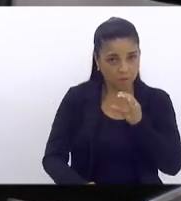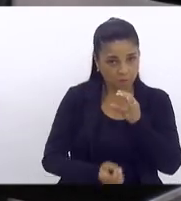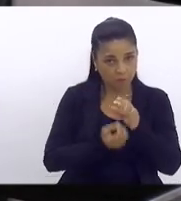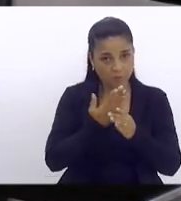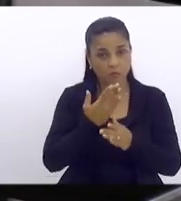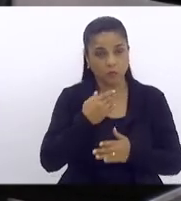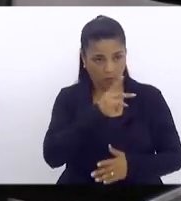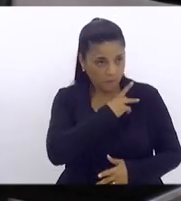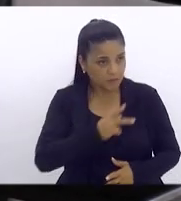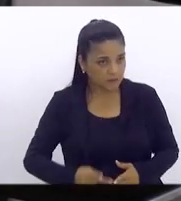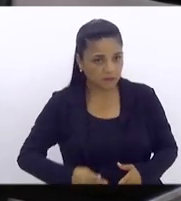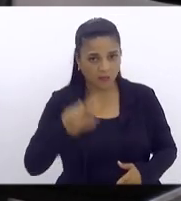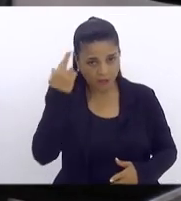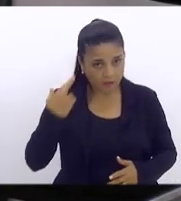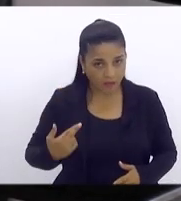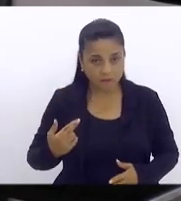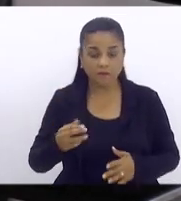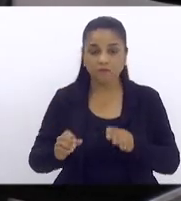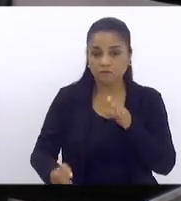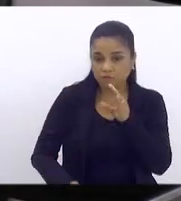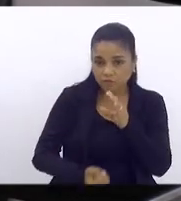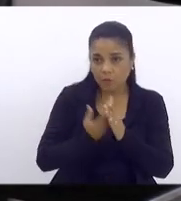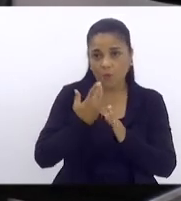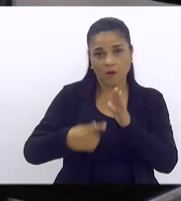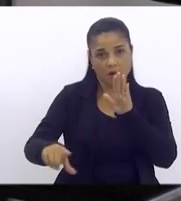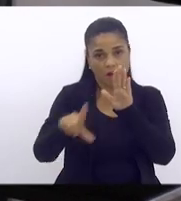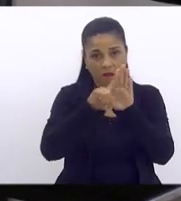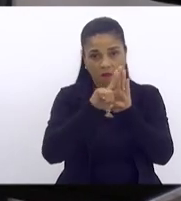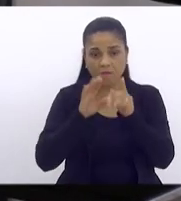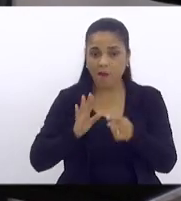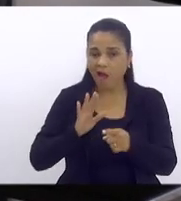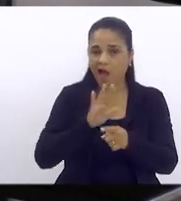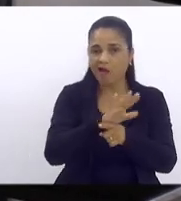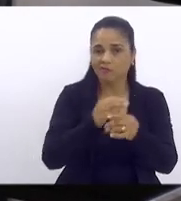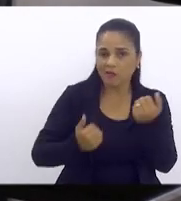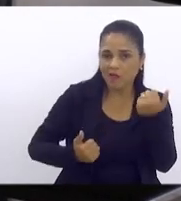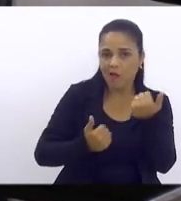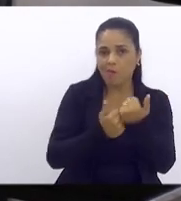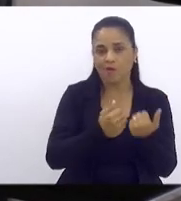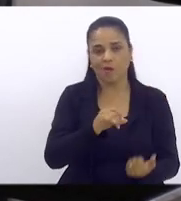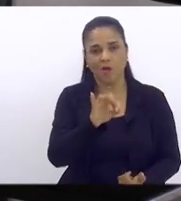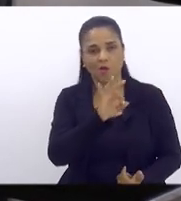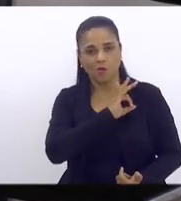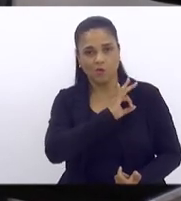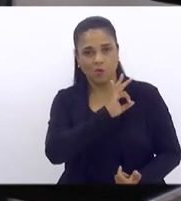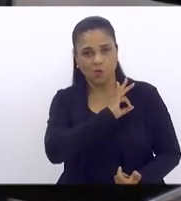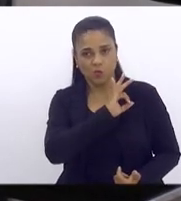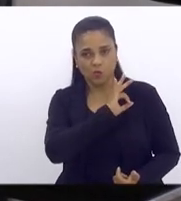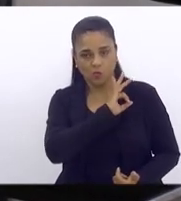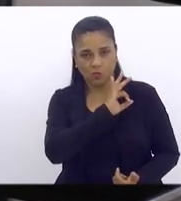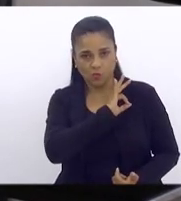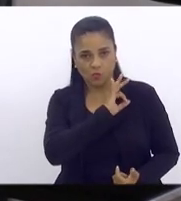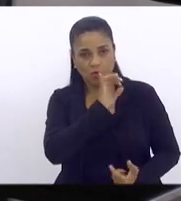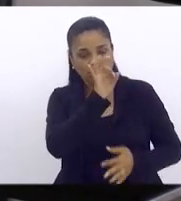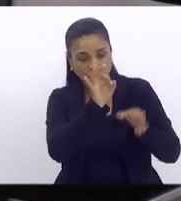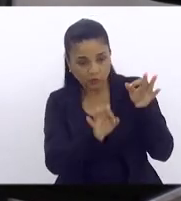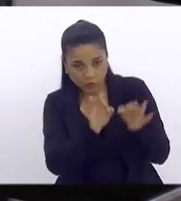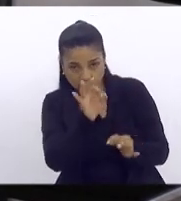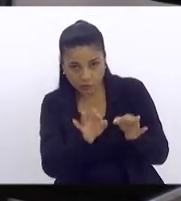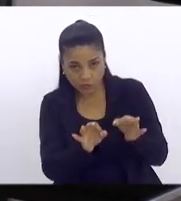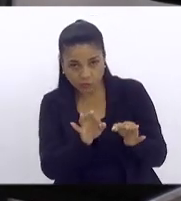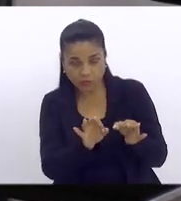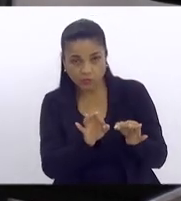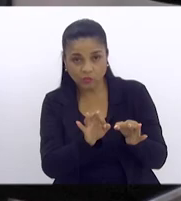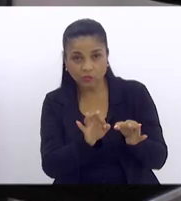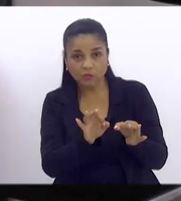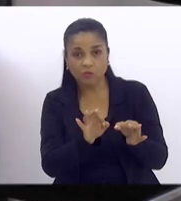Renata? Formular legislação para ajudar o aparato policial e jurídico